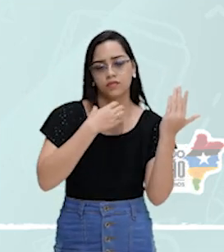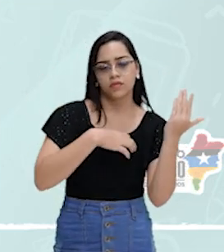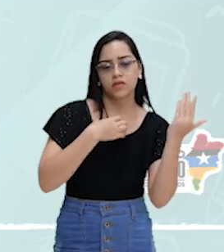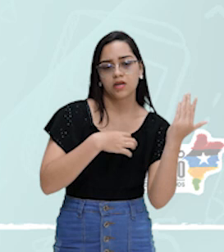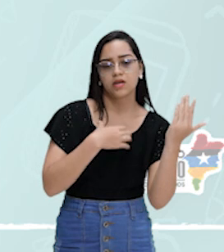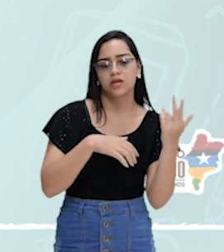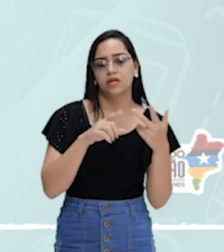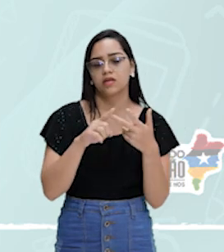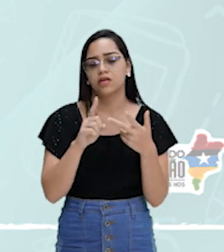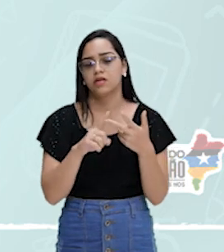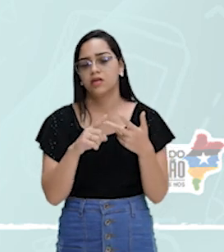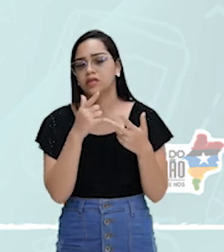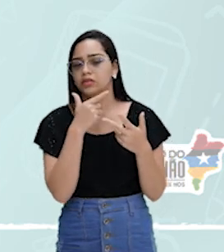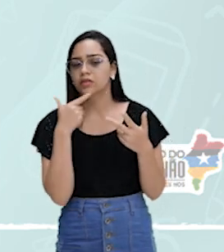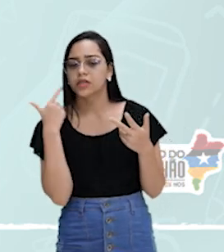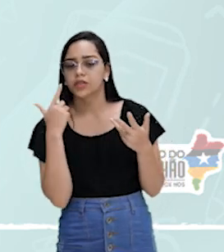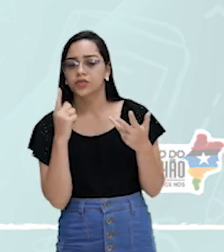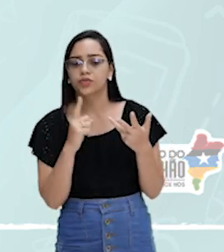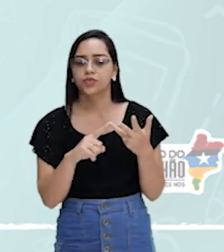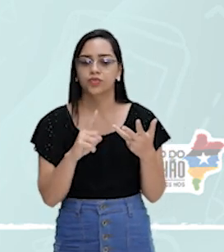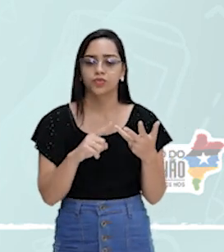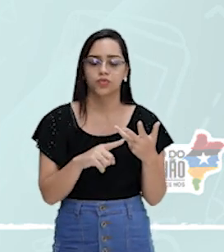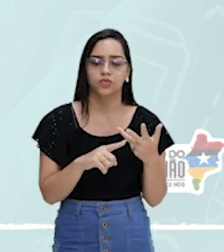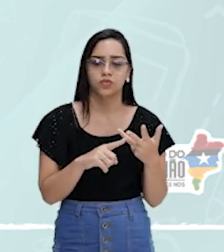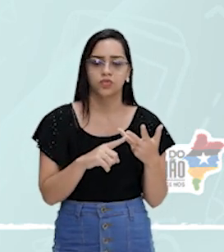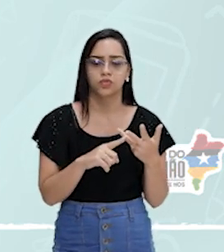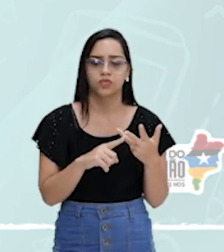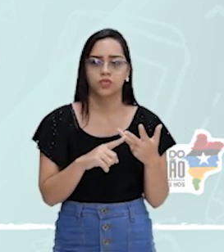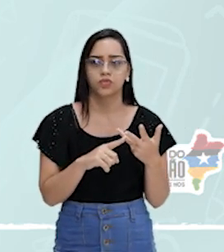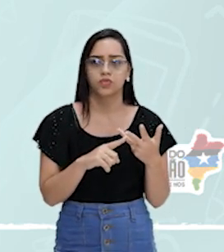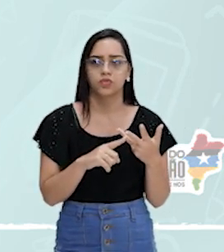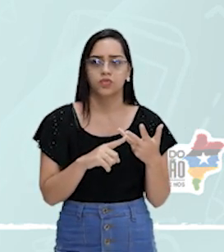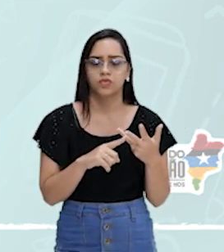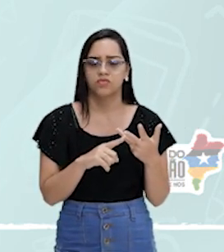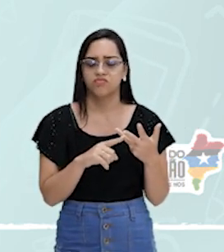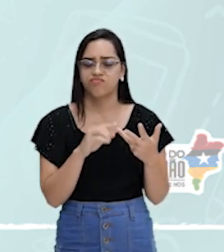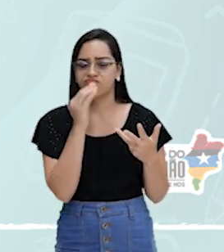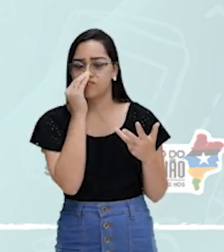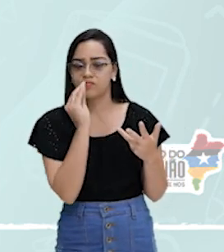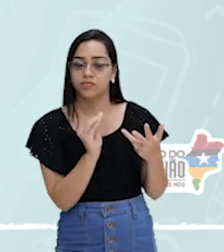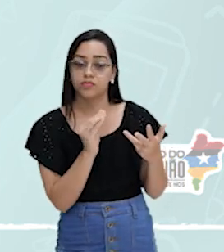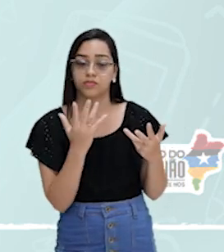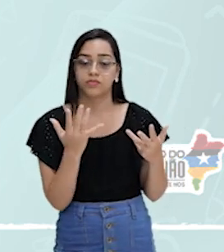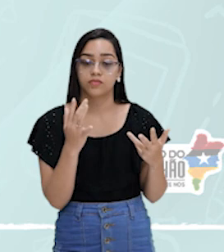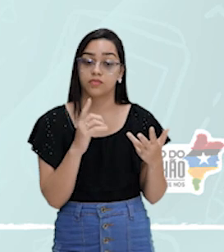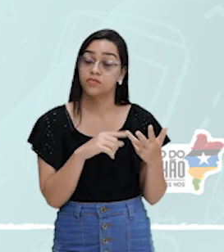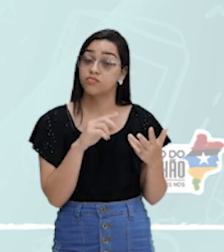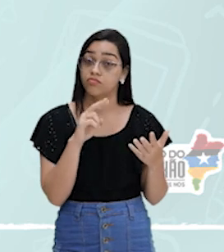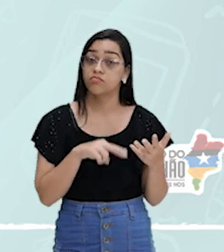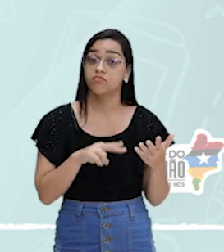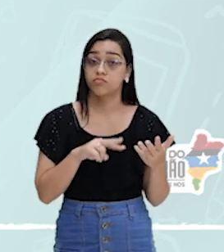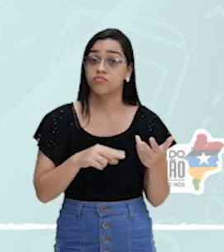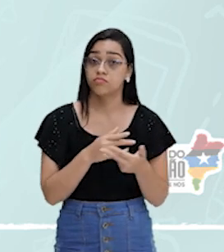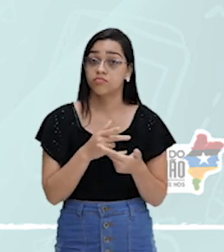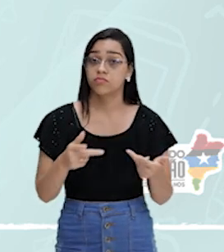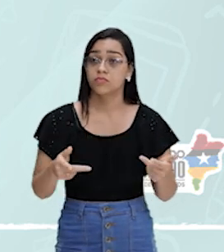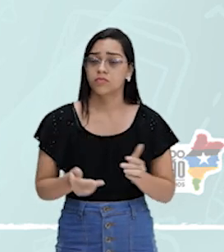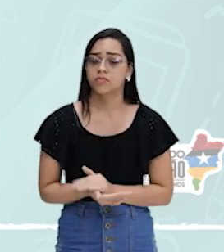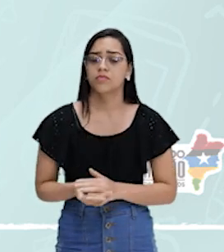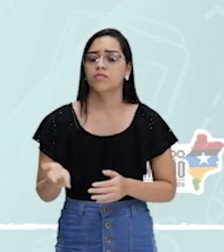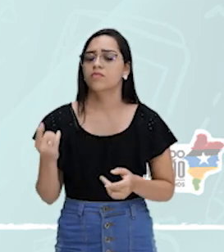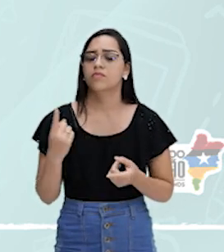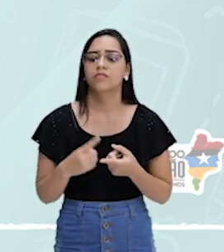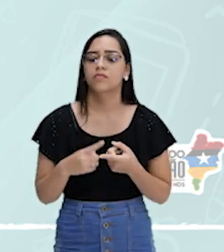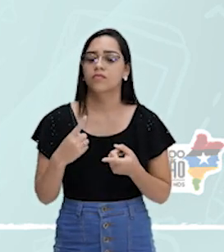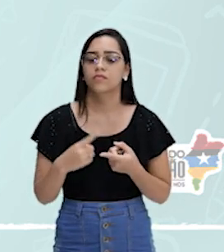Tem zangada, tem sorrindo, tem como se estivesse nem aí, enfim, leituras. Por